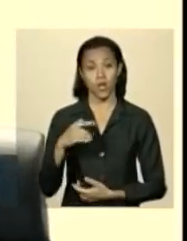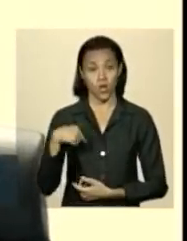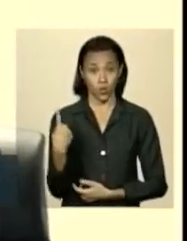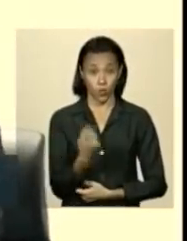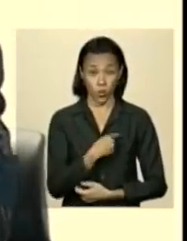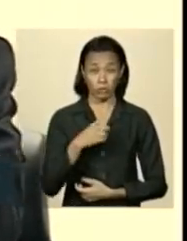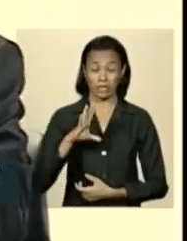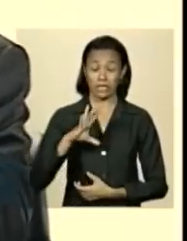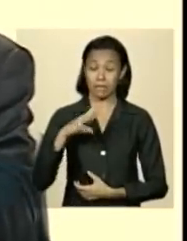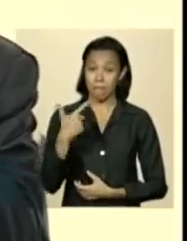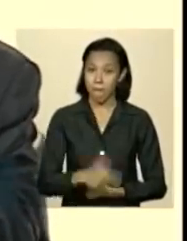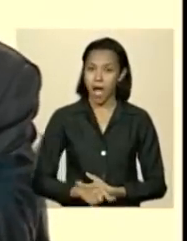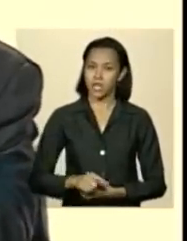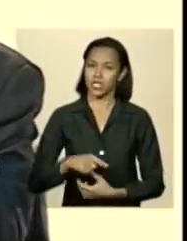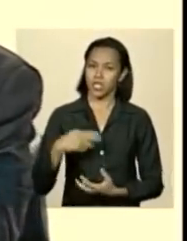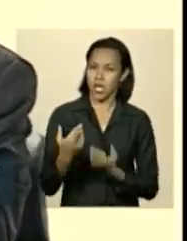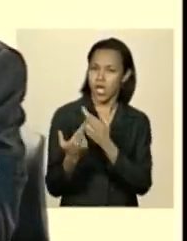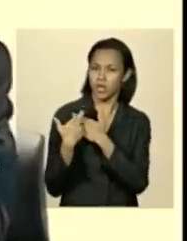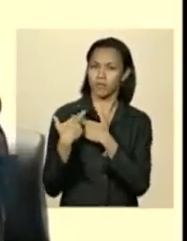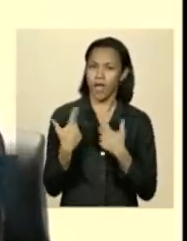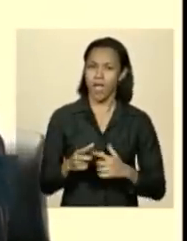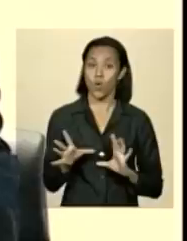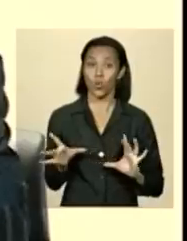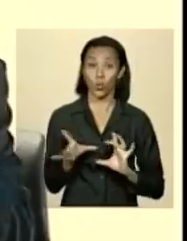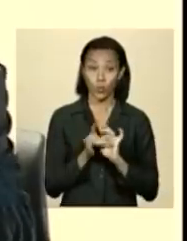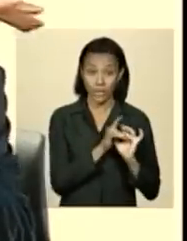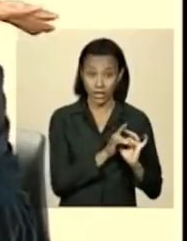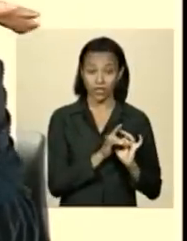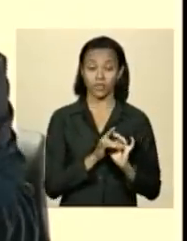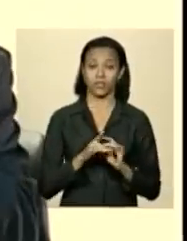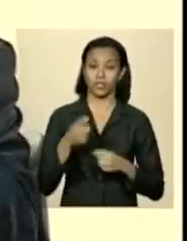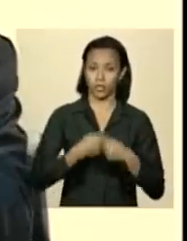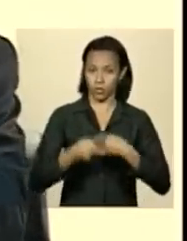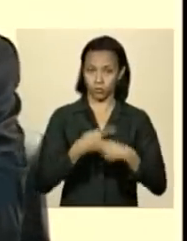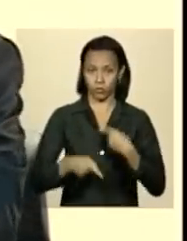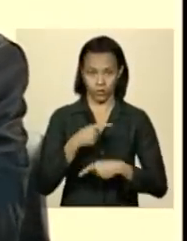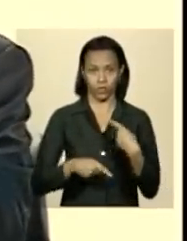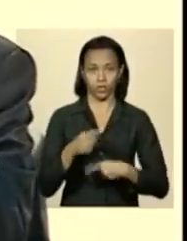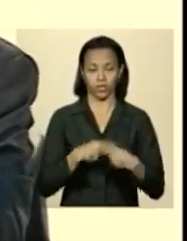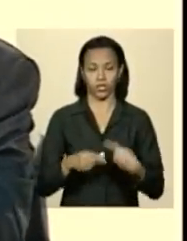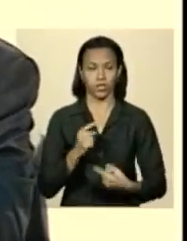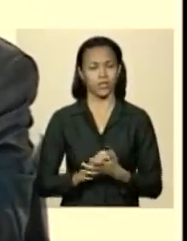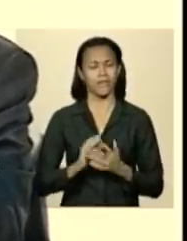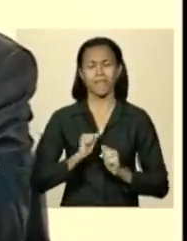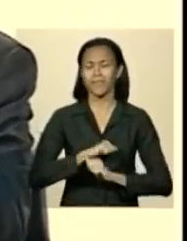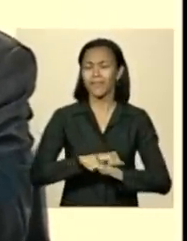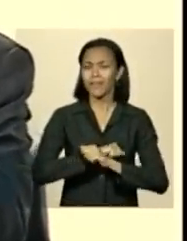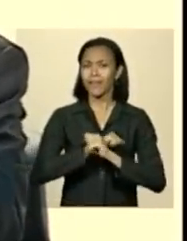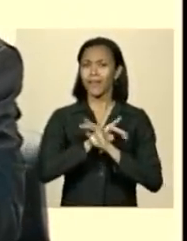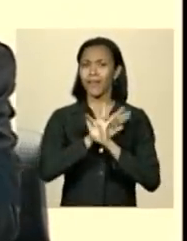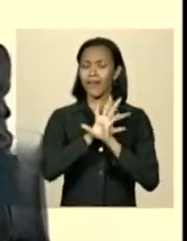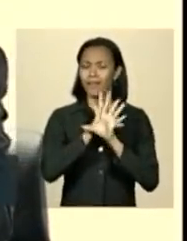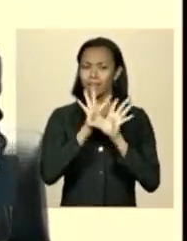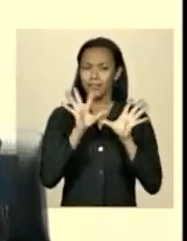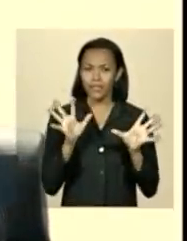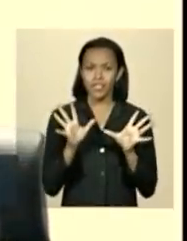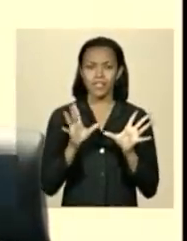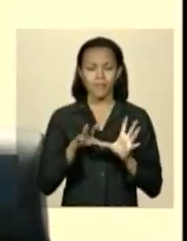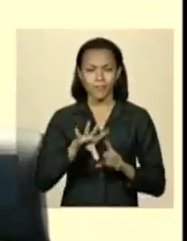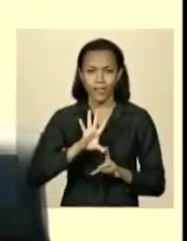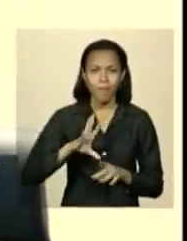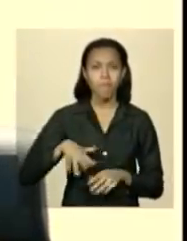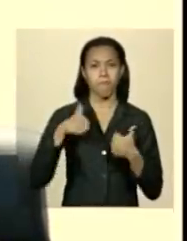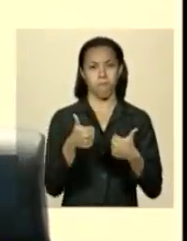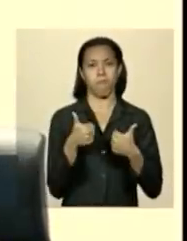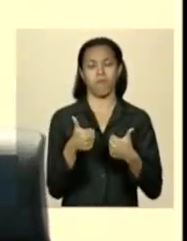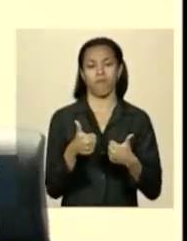cada vez mais integrar essas políticas públicas dar a maior transversalidade possível para otimizar o conjunto